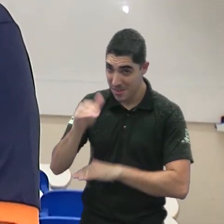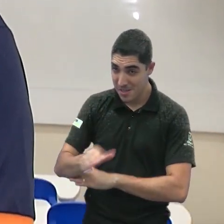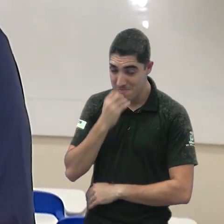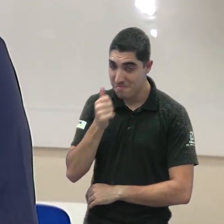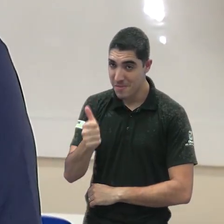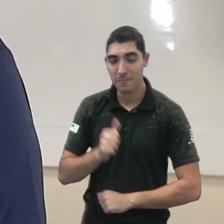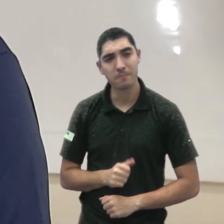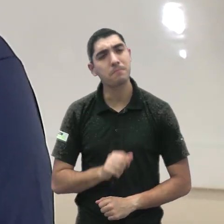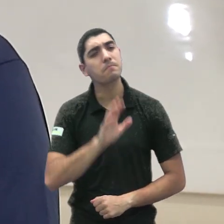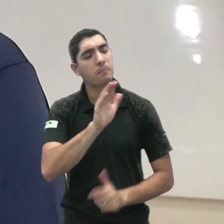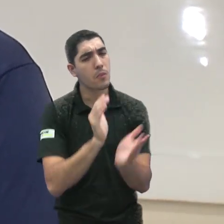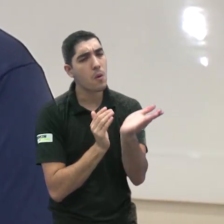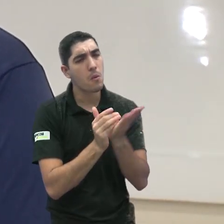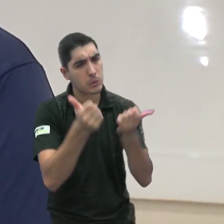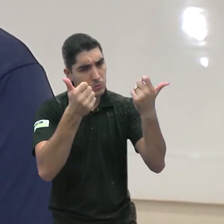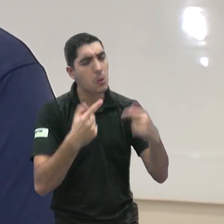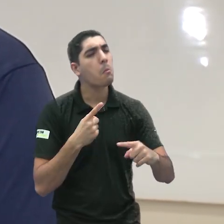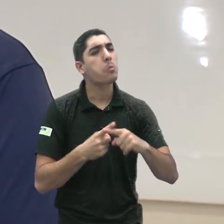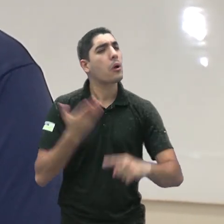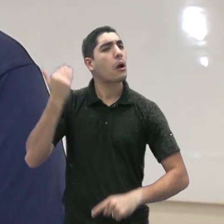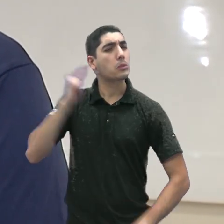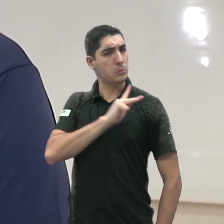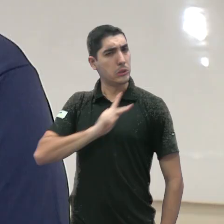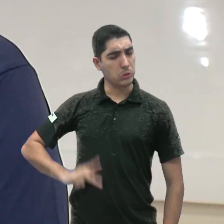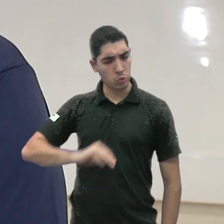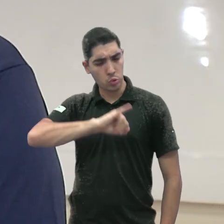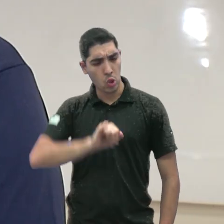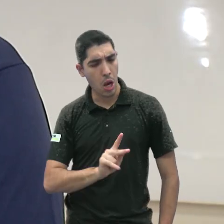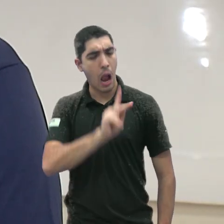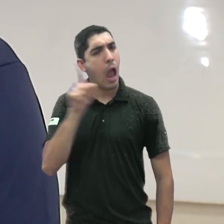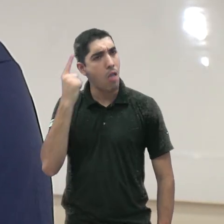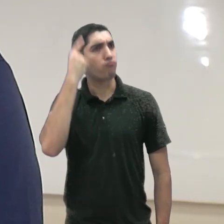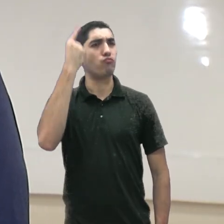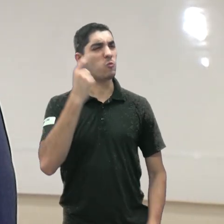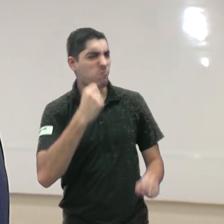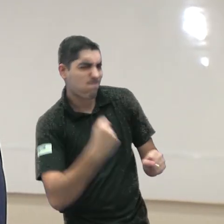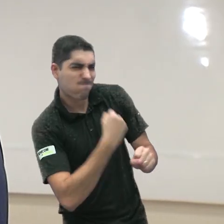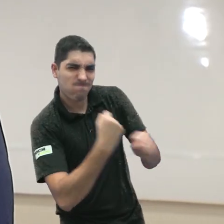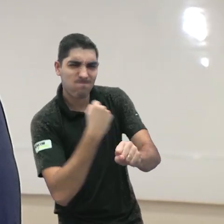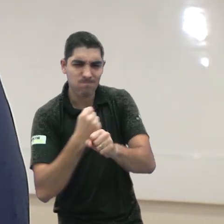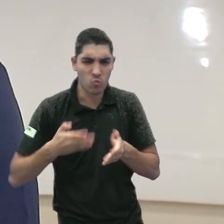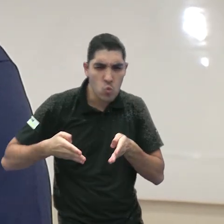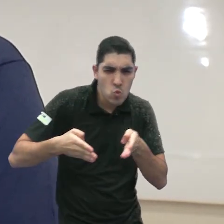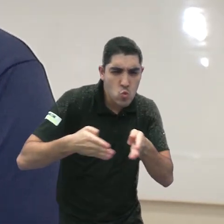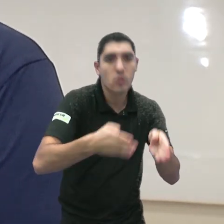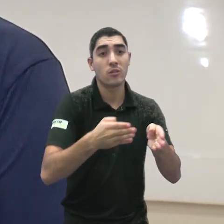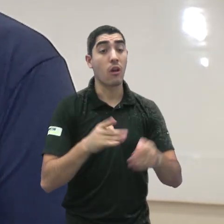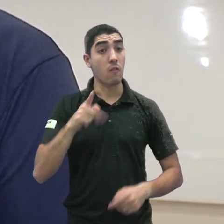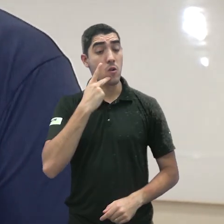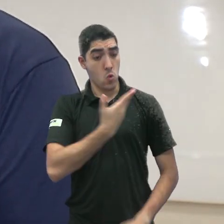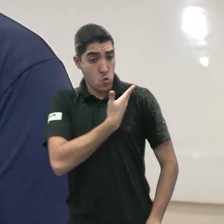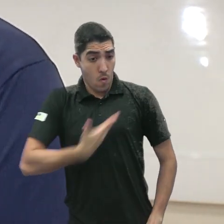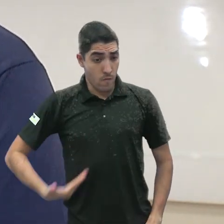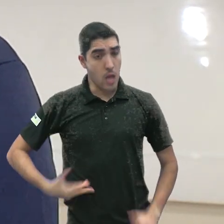queria entender, por que o governo JK investiu tanto na construção de rodovias e tinha até como lema, governar